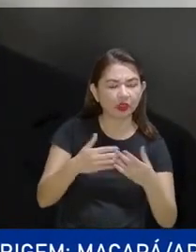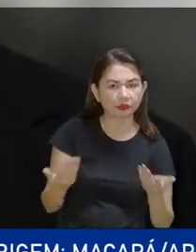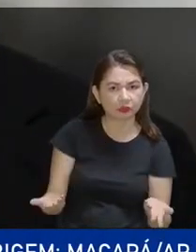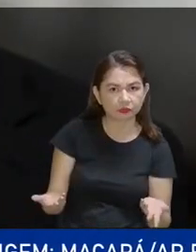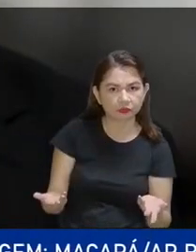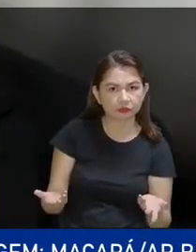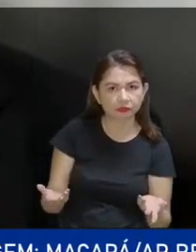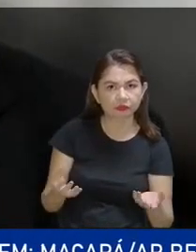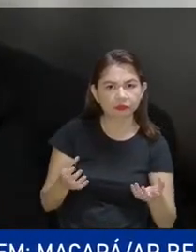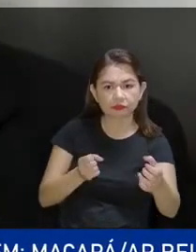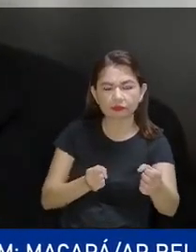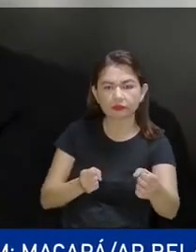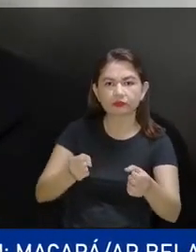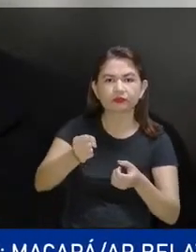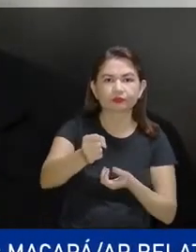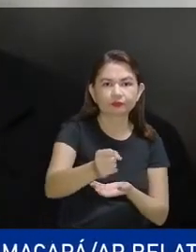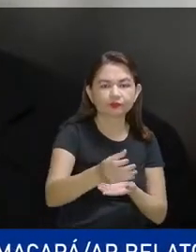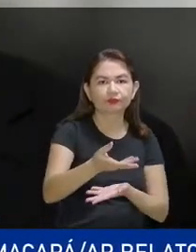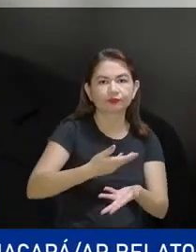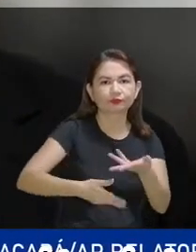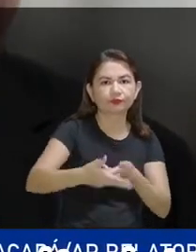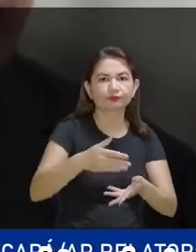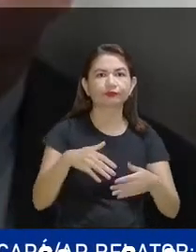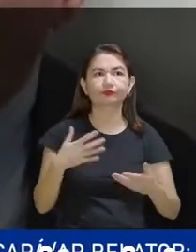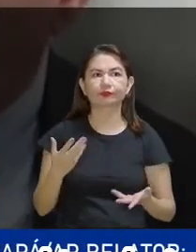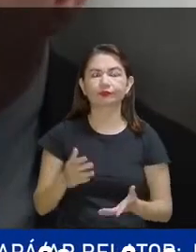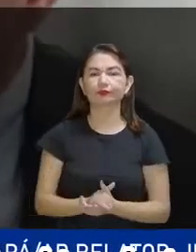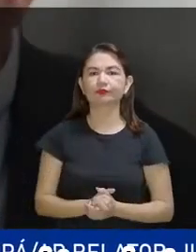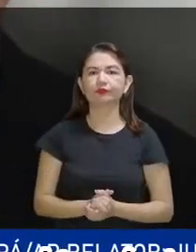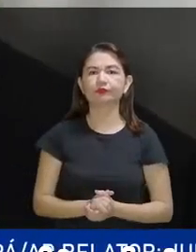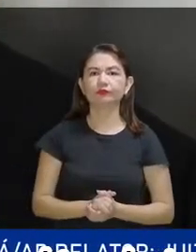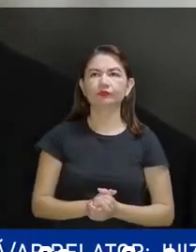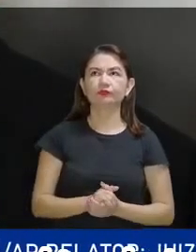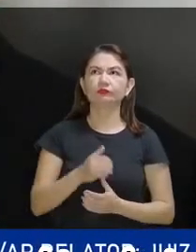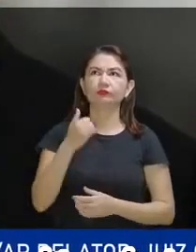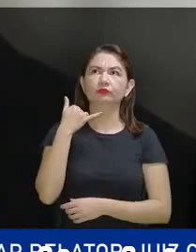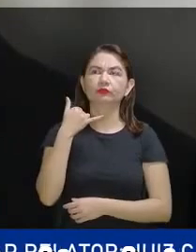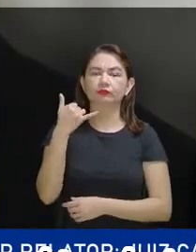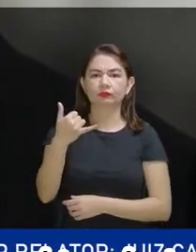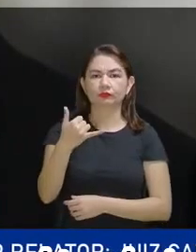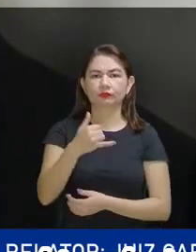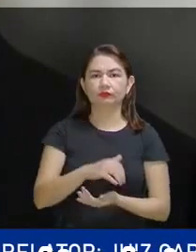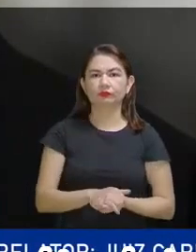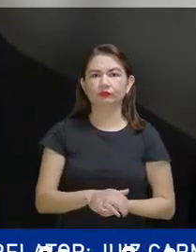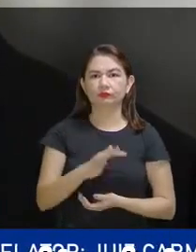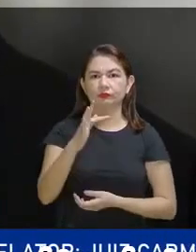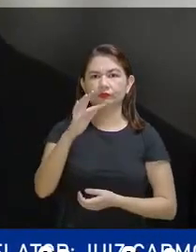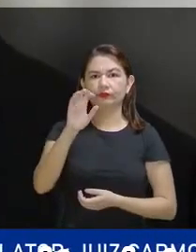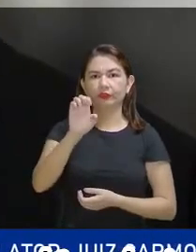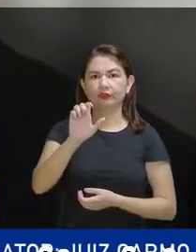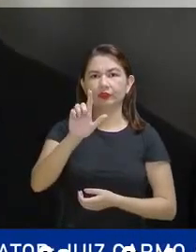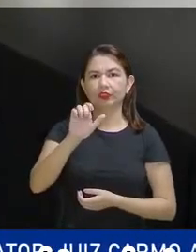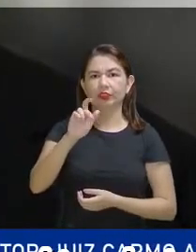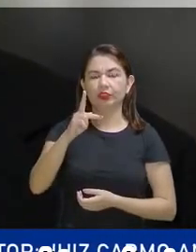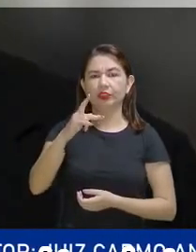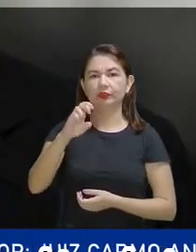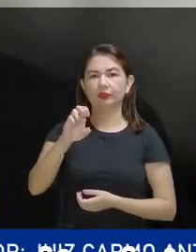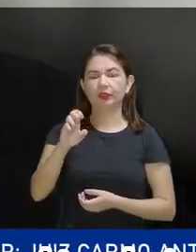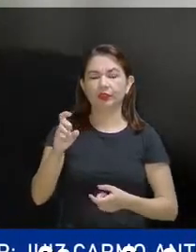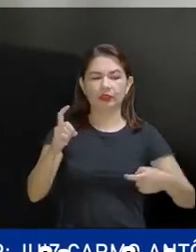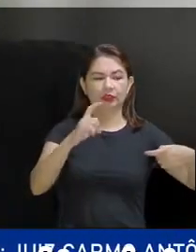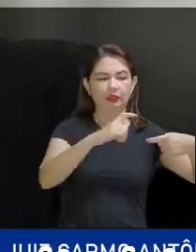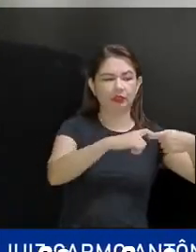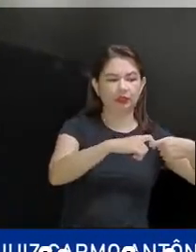Ora, vamos chegar a esse ponto. E há uma ligação entre o Felipe Luan,